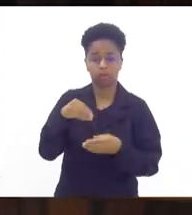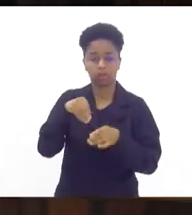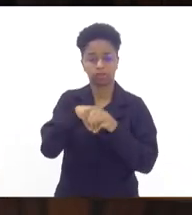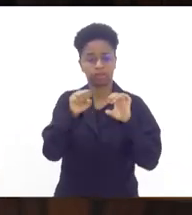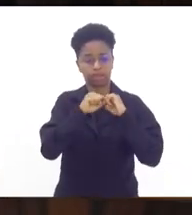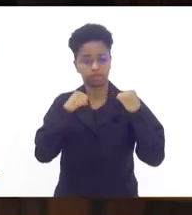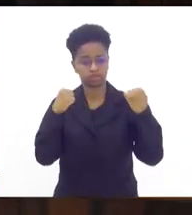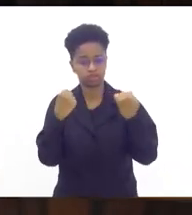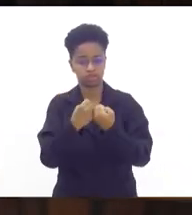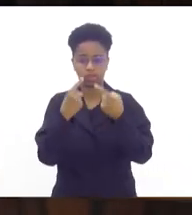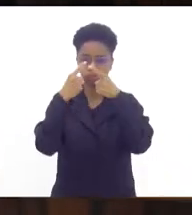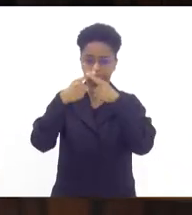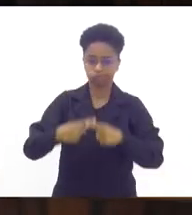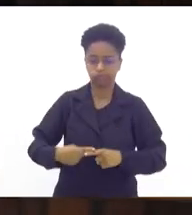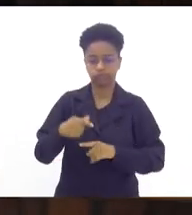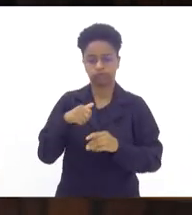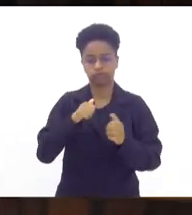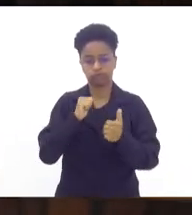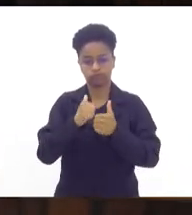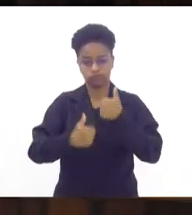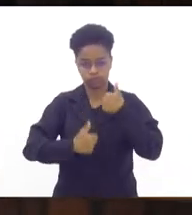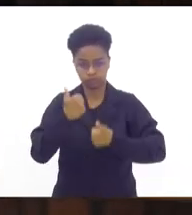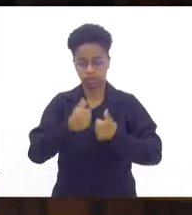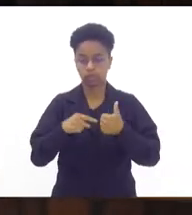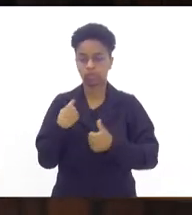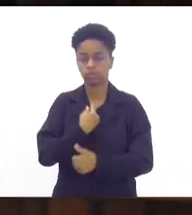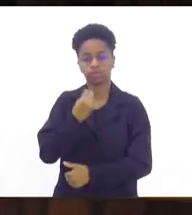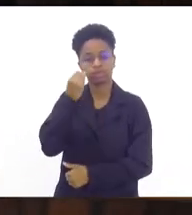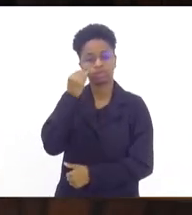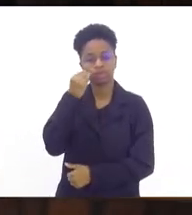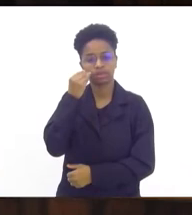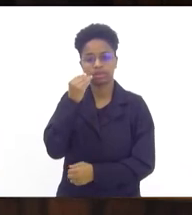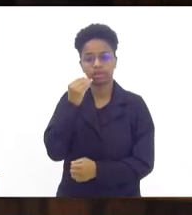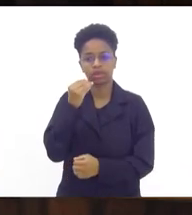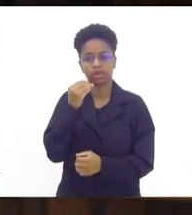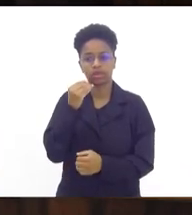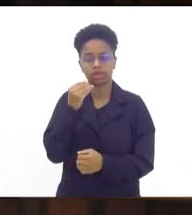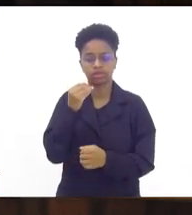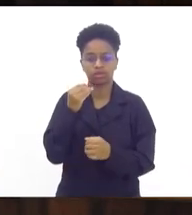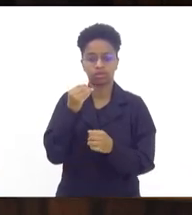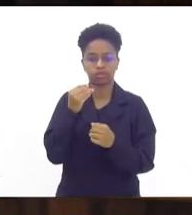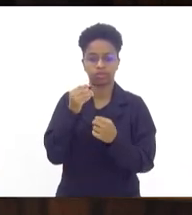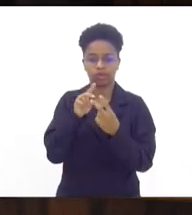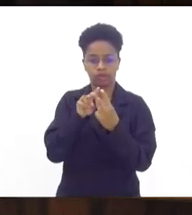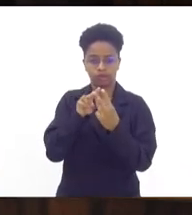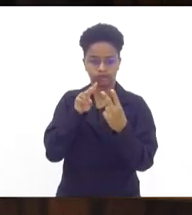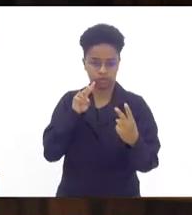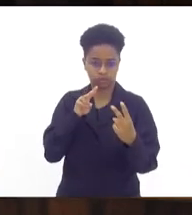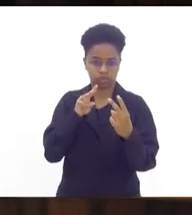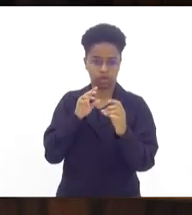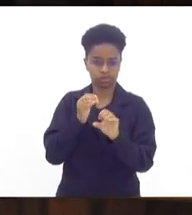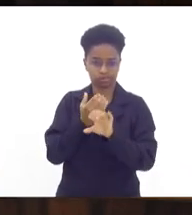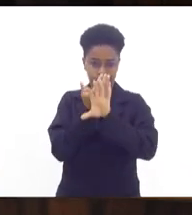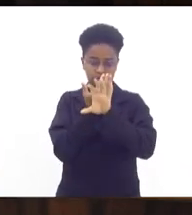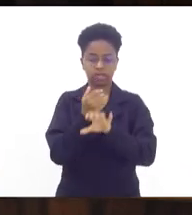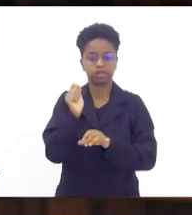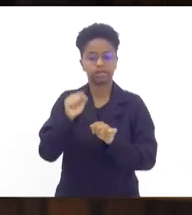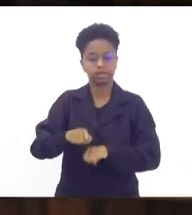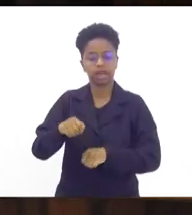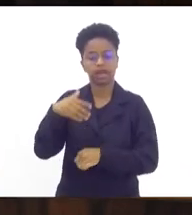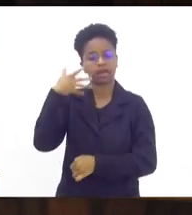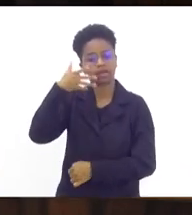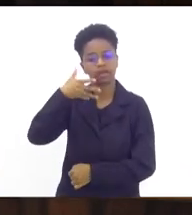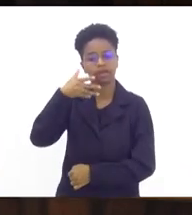nos jogos de futebol nós estamos tentando estabelecer a videoconferência para termos a fala final do